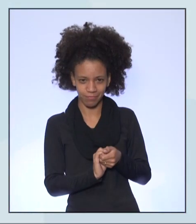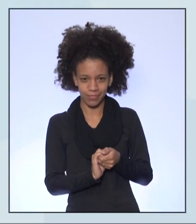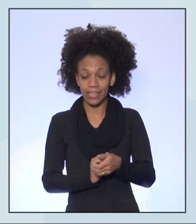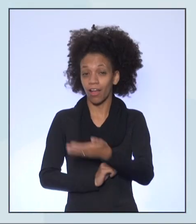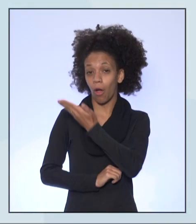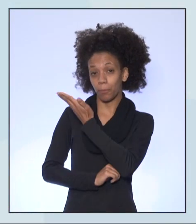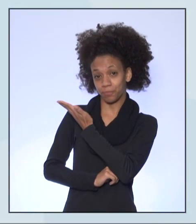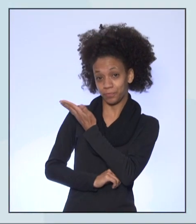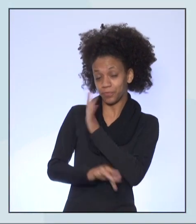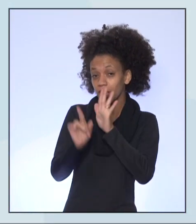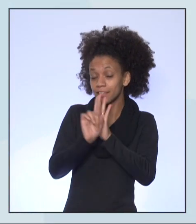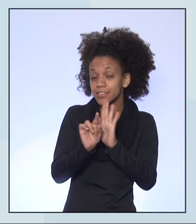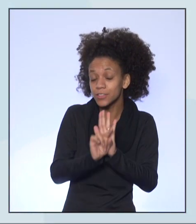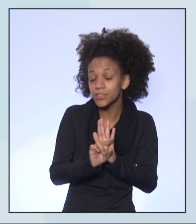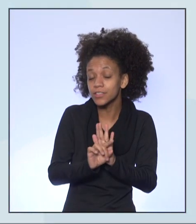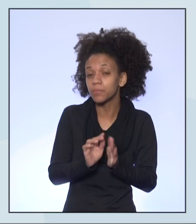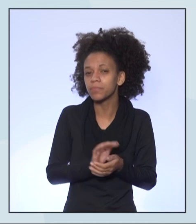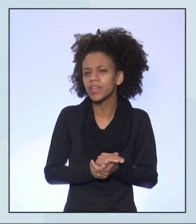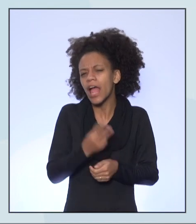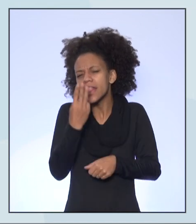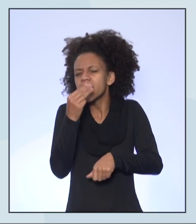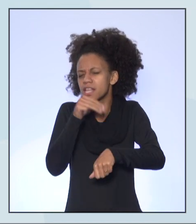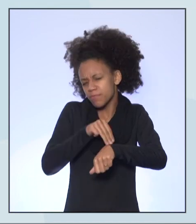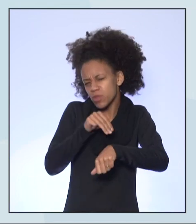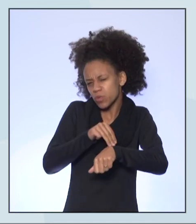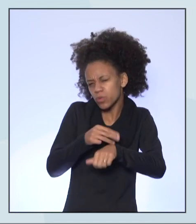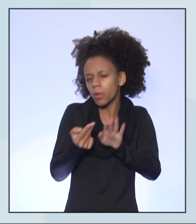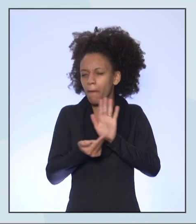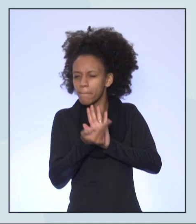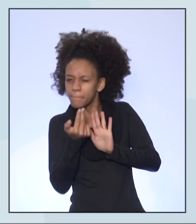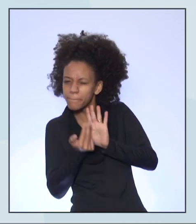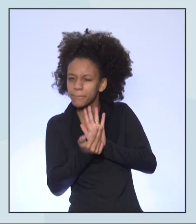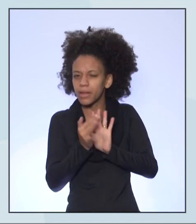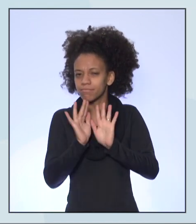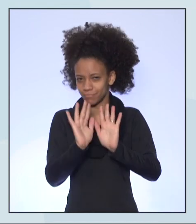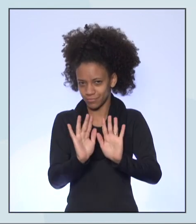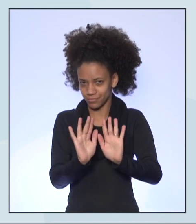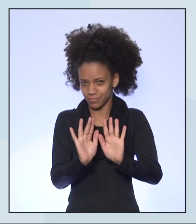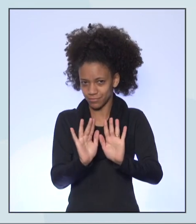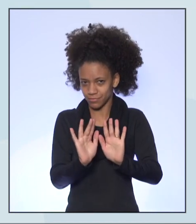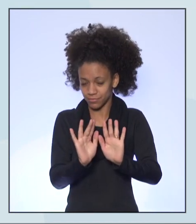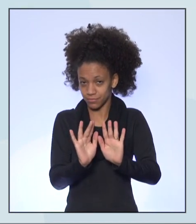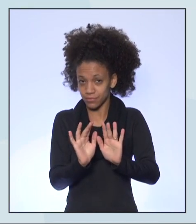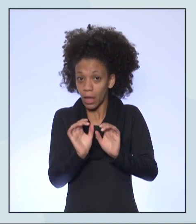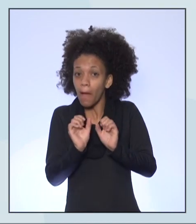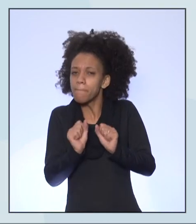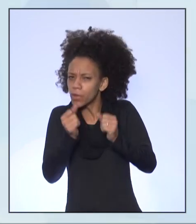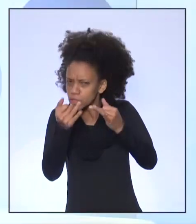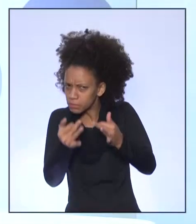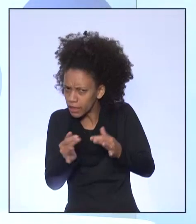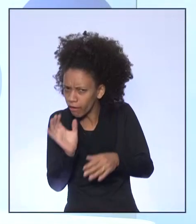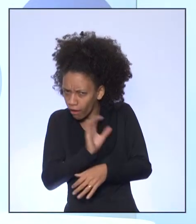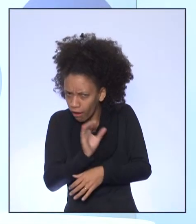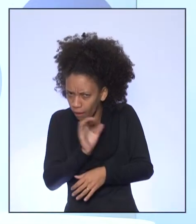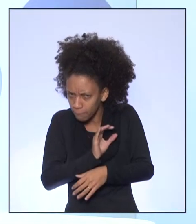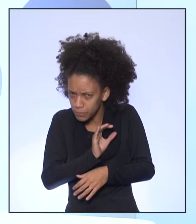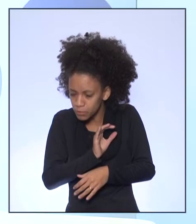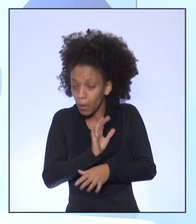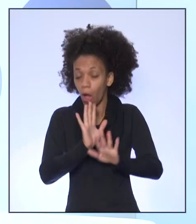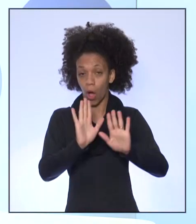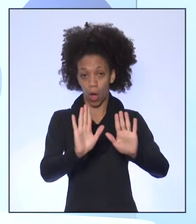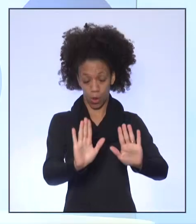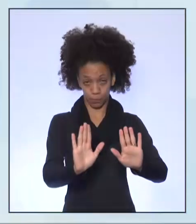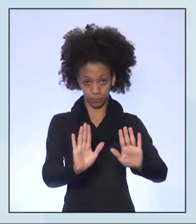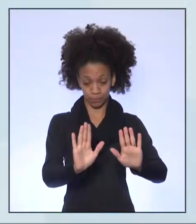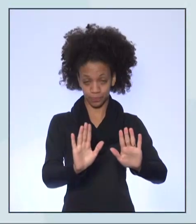paradas e a gente deixa 3 minutinhos para 3 eles minutos? analisarem. Está bem. Só posso passar uma explicação? Sim. Então, ó,